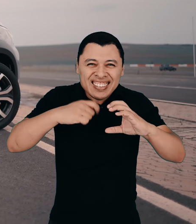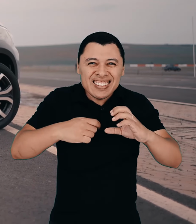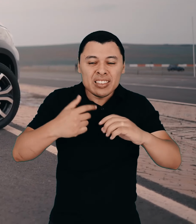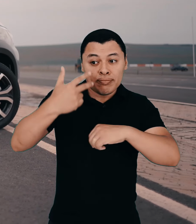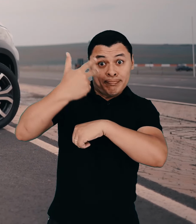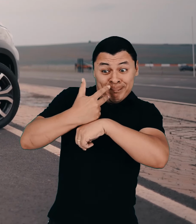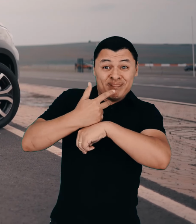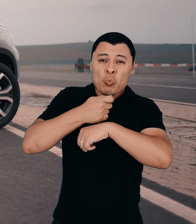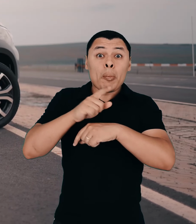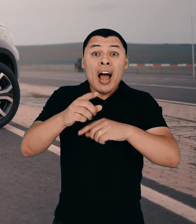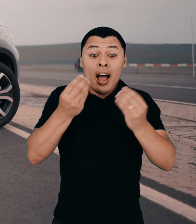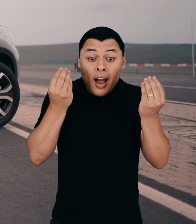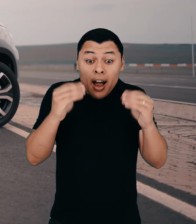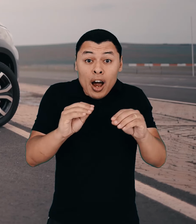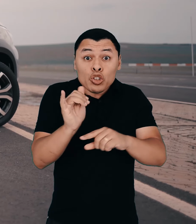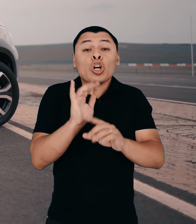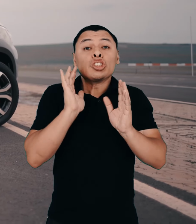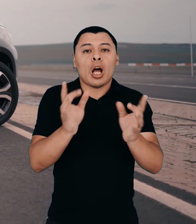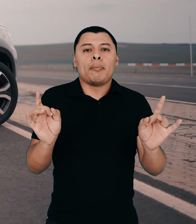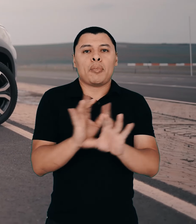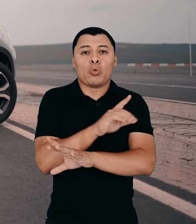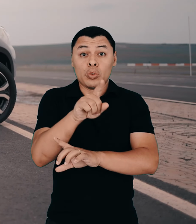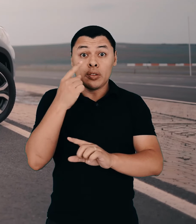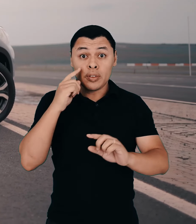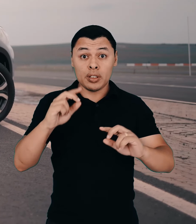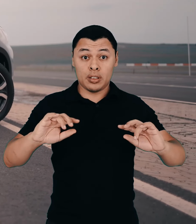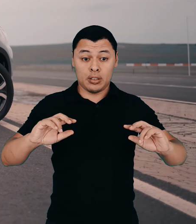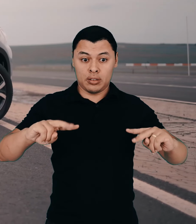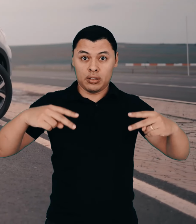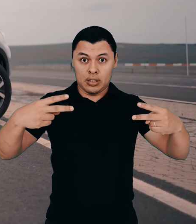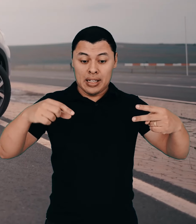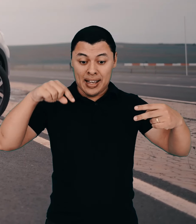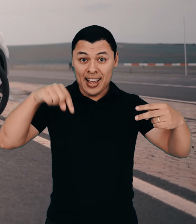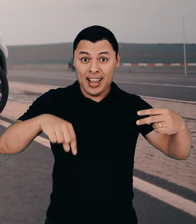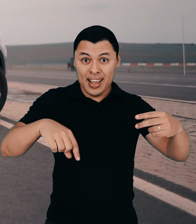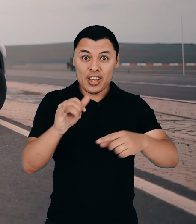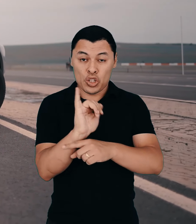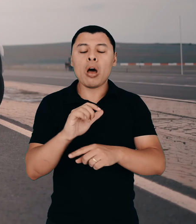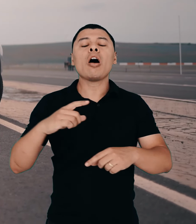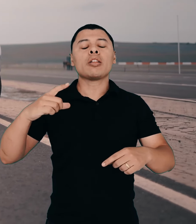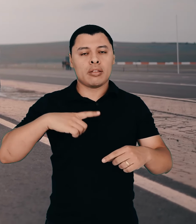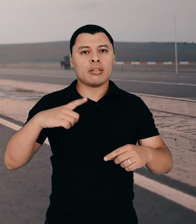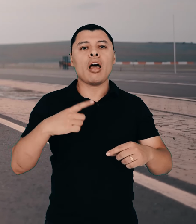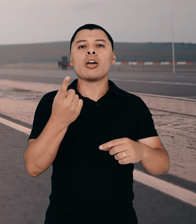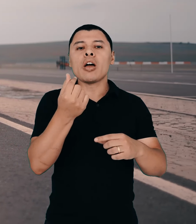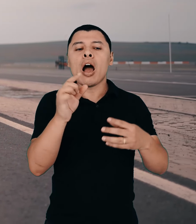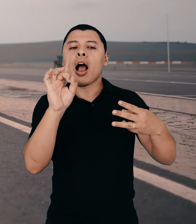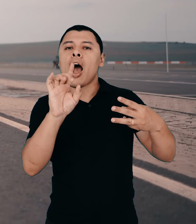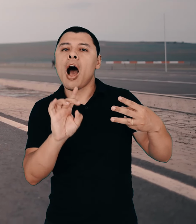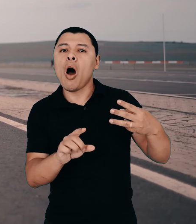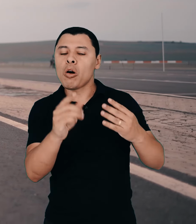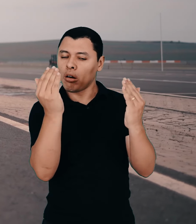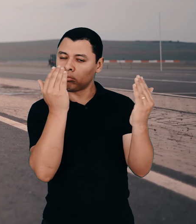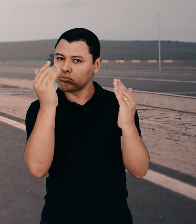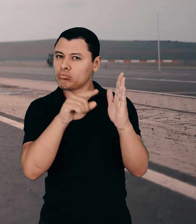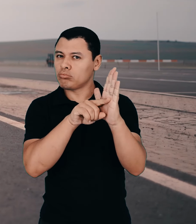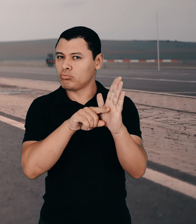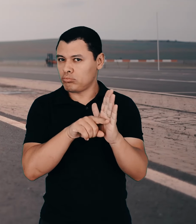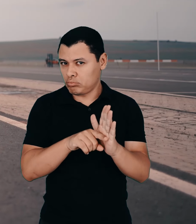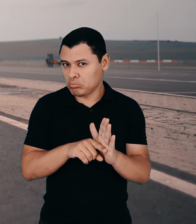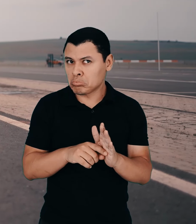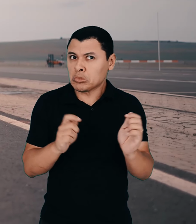publicação que você está assistindo já está. Então a gente pôs em destaque na área dos comentários os preços e equipamentos, justamente para vocês poderem aí analisar, ver se